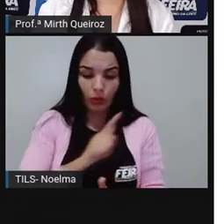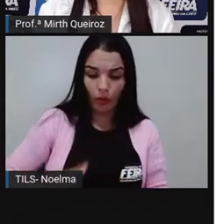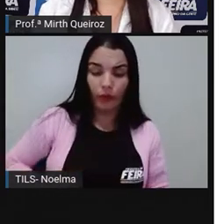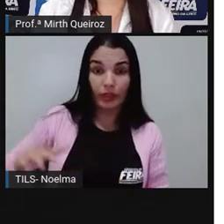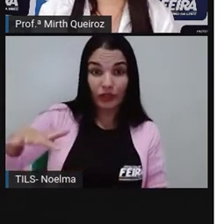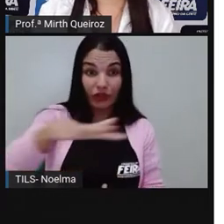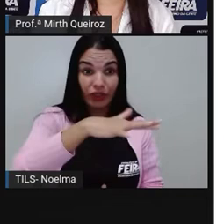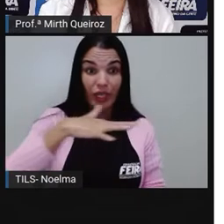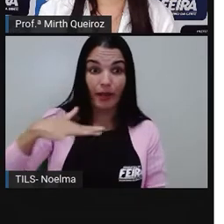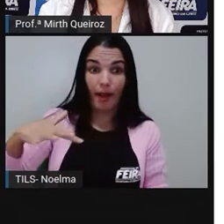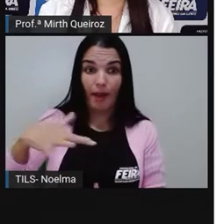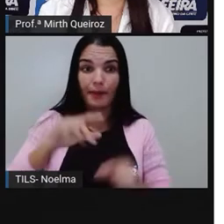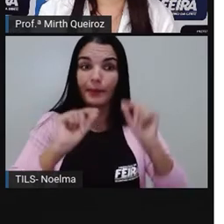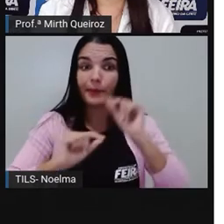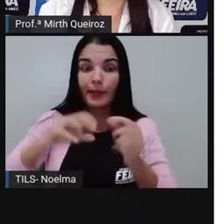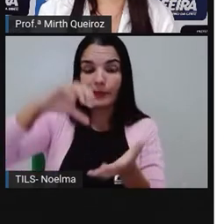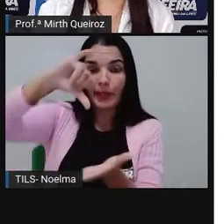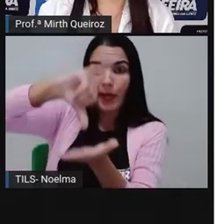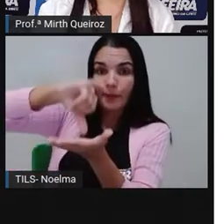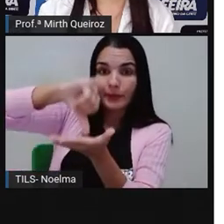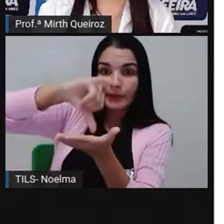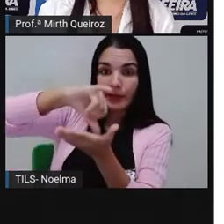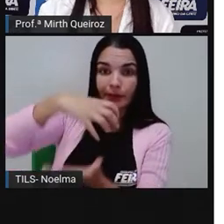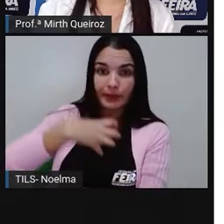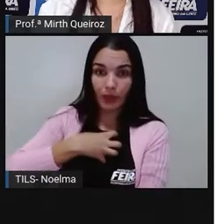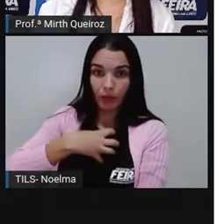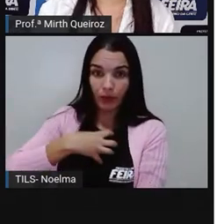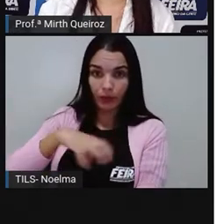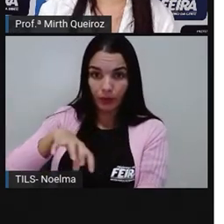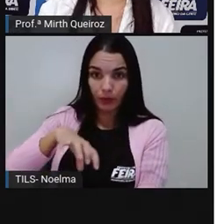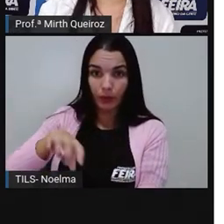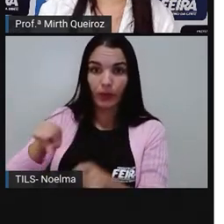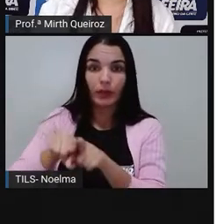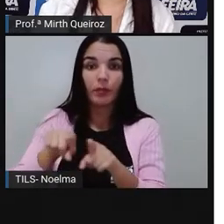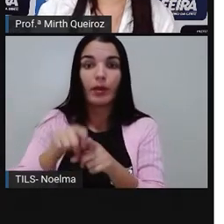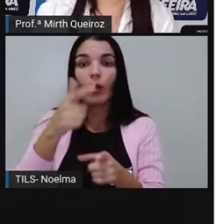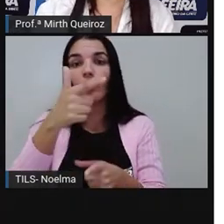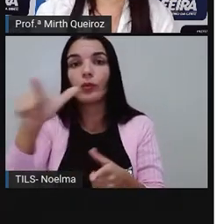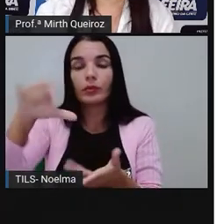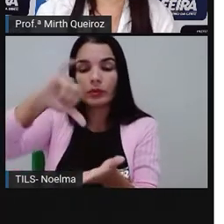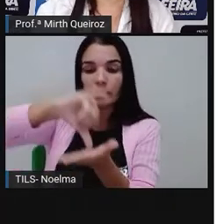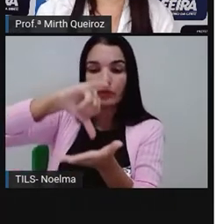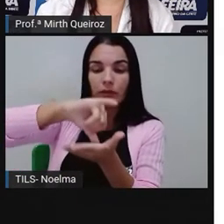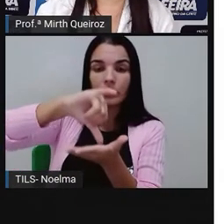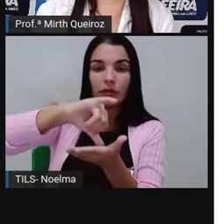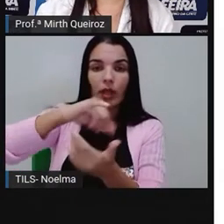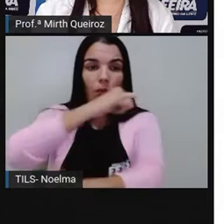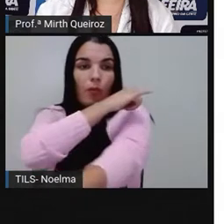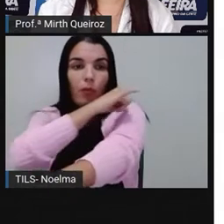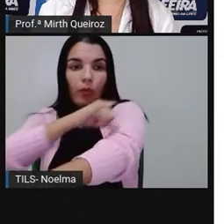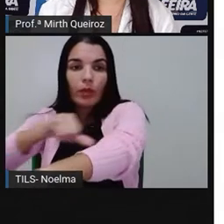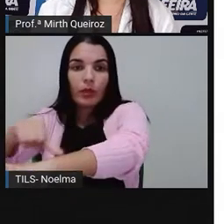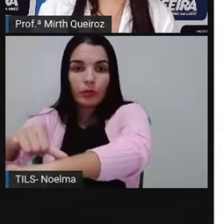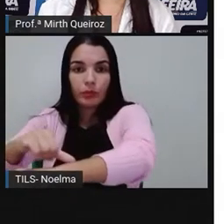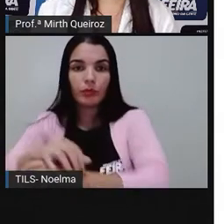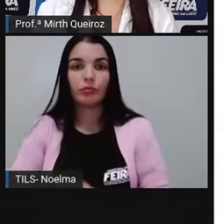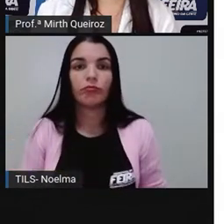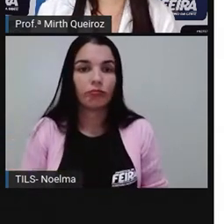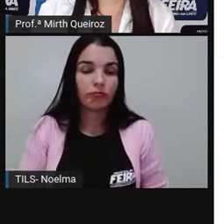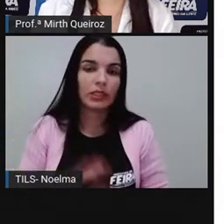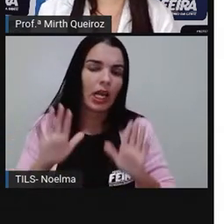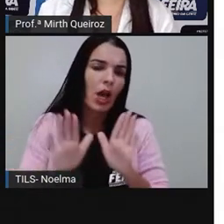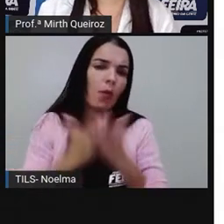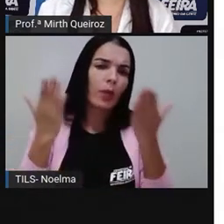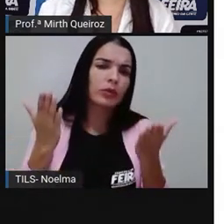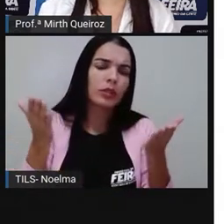Um que tinha como capital Salvador e o outro que tinha como capital Rio de Janeiro. E quando é que